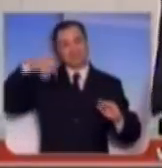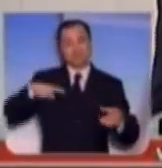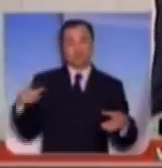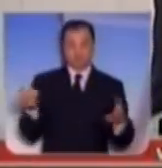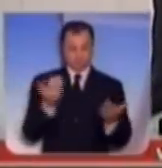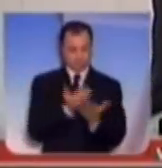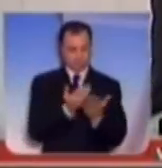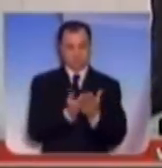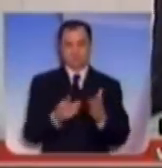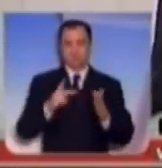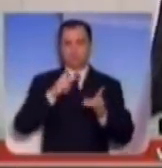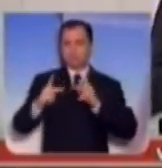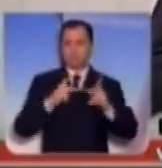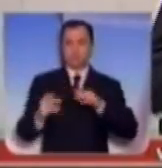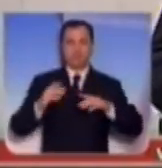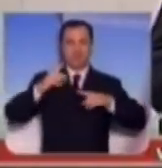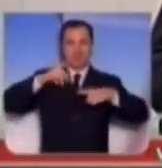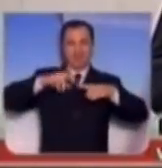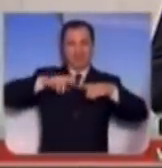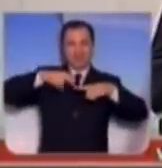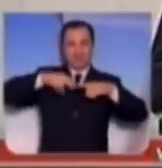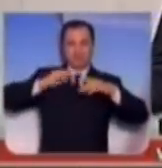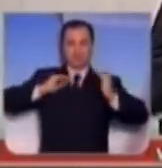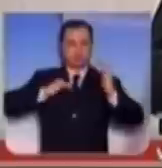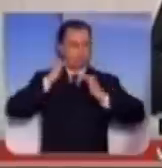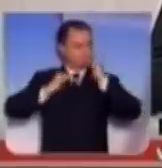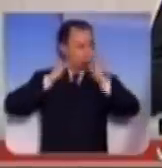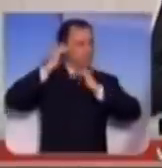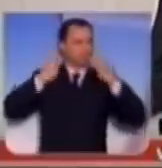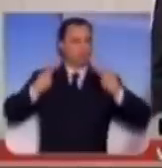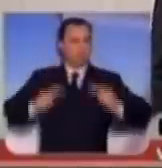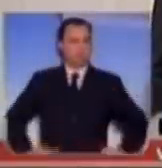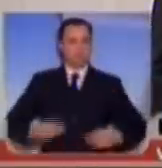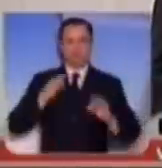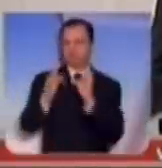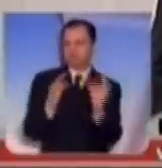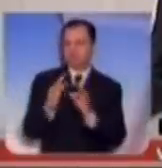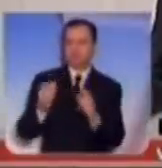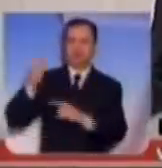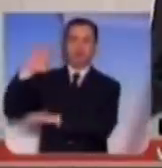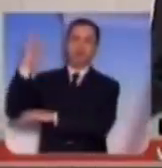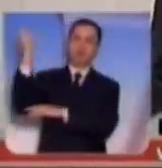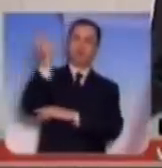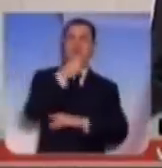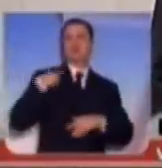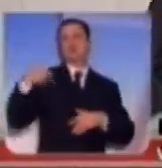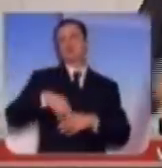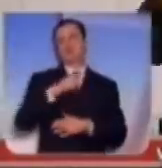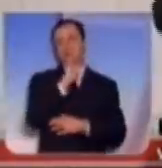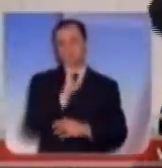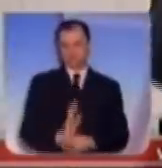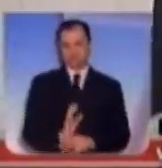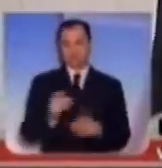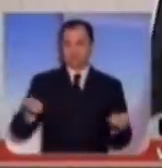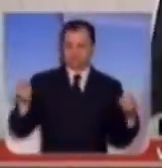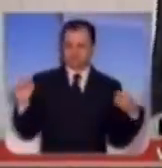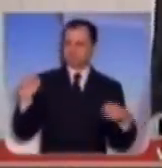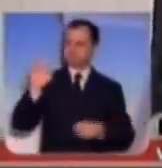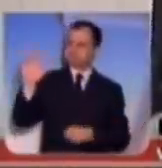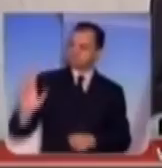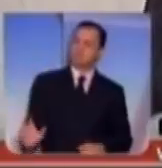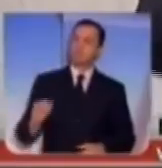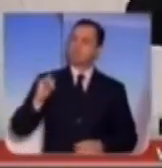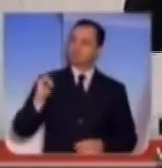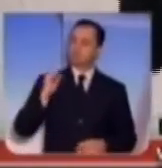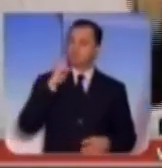a educação pública é o principal instrumento de desenvolvimento humano, social, tecnológico e ambiental do nosso país. Então, ela tem que ser